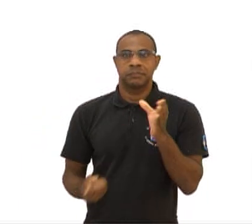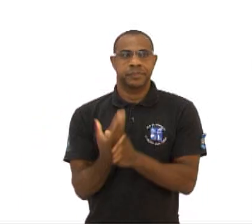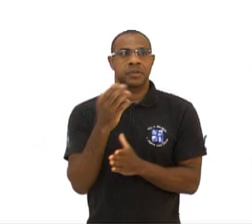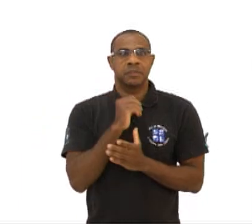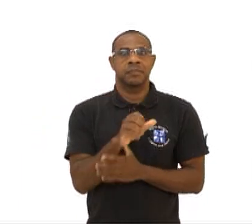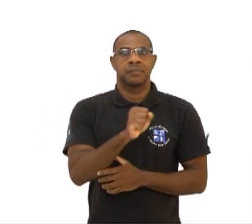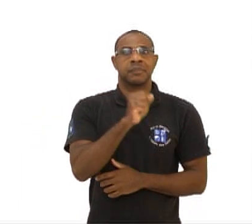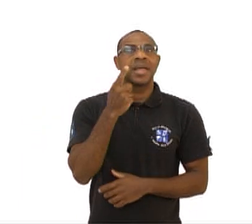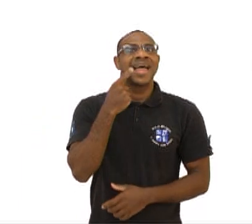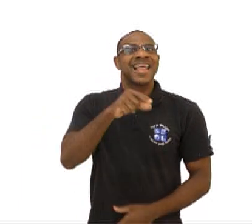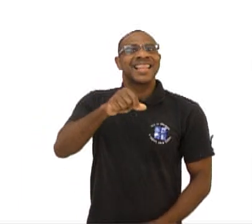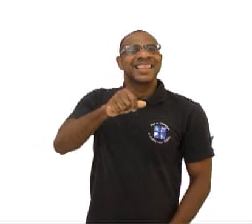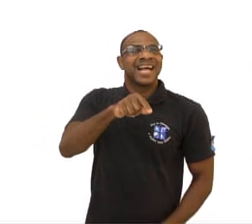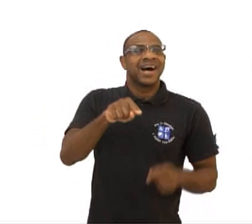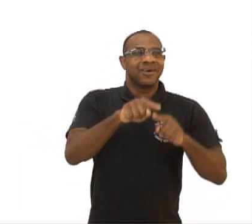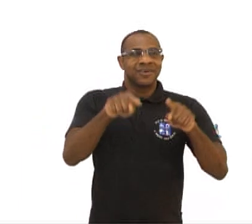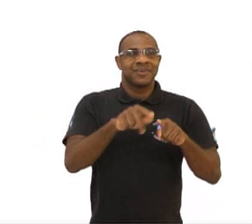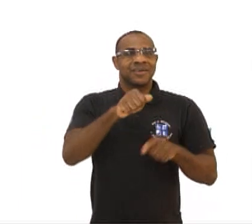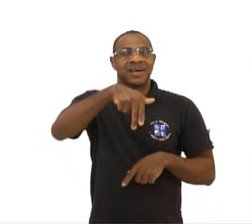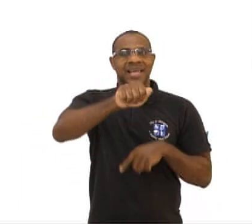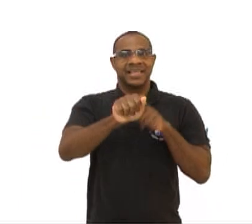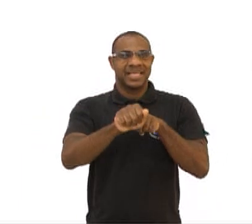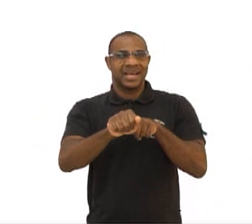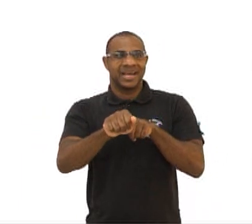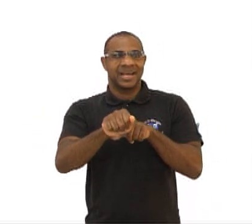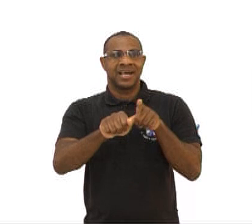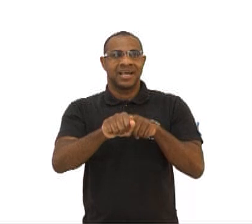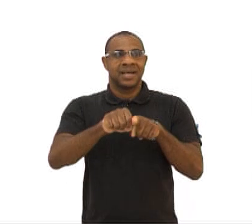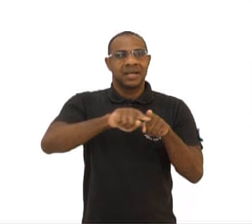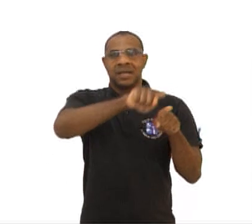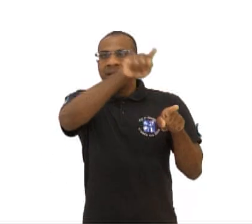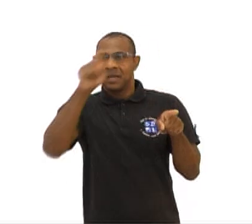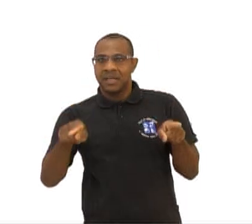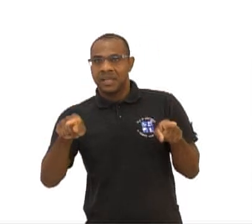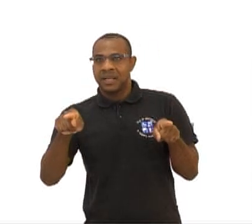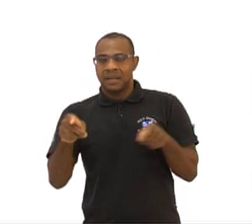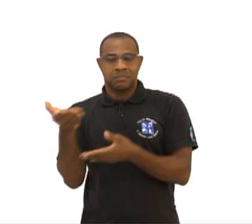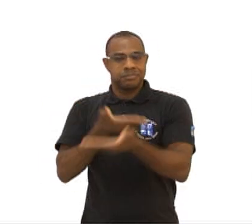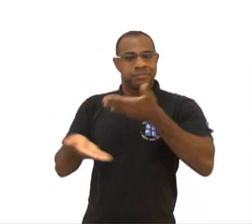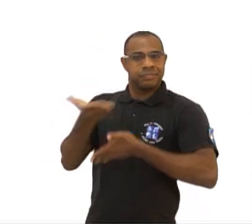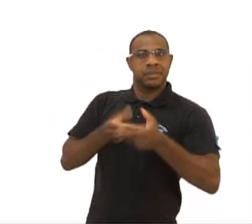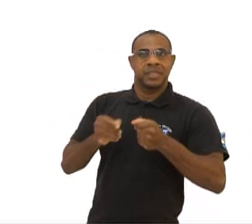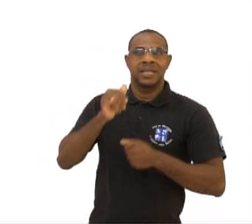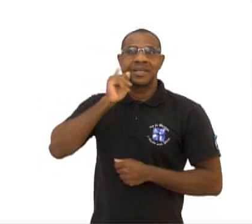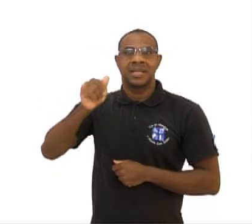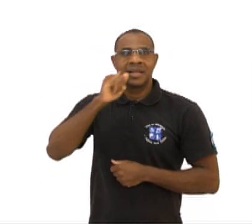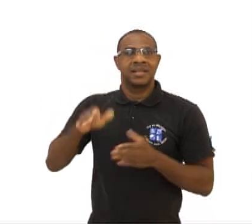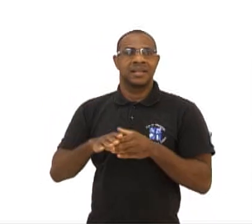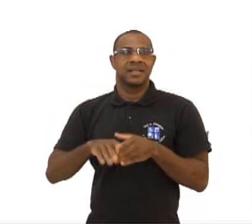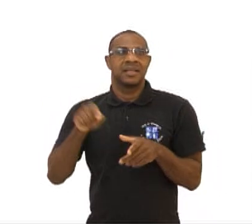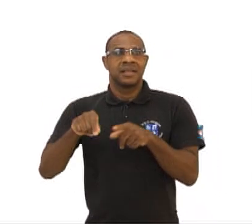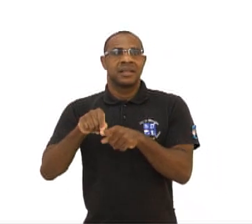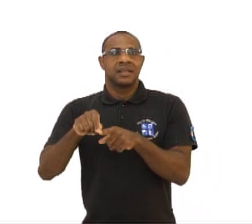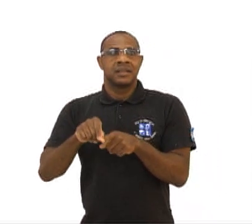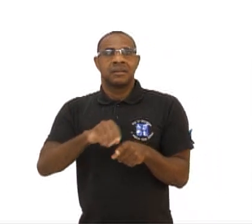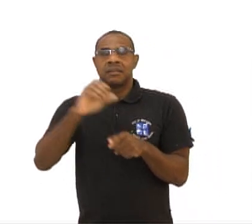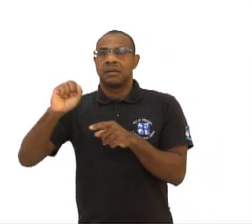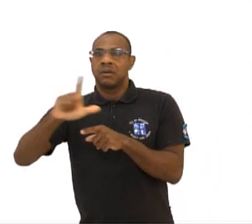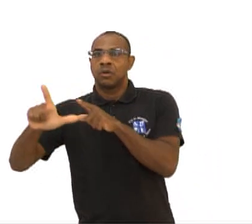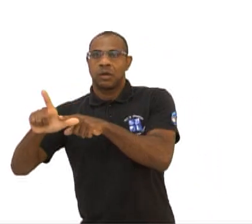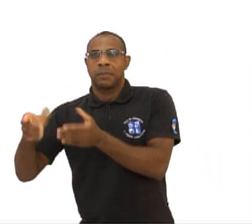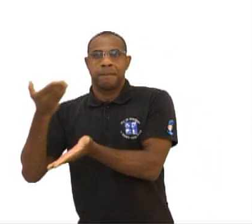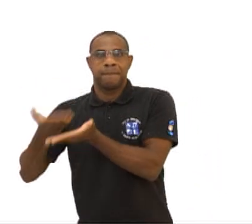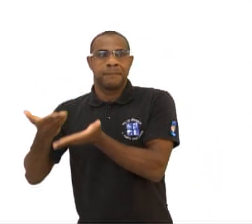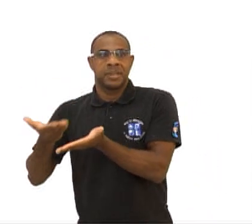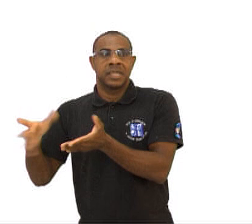do sal de cozinha, que é um composto iônico, e a gente tem troca, então, de elétrons. O sódio perde um e o cloro ganha um.